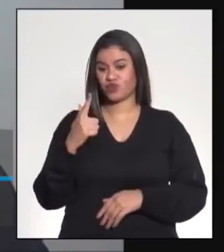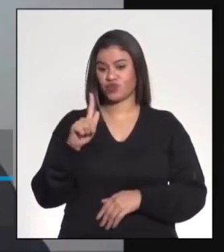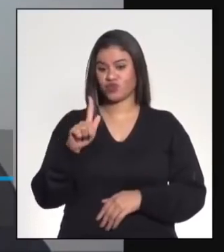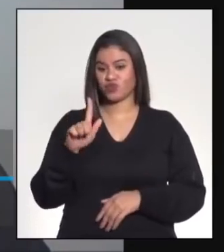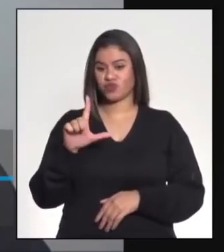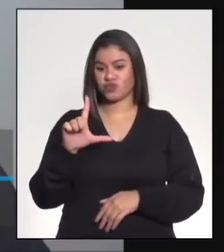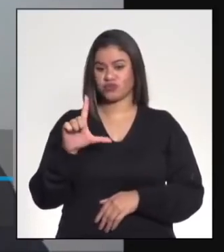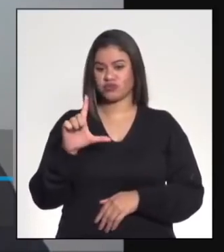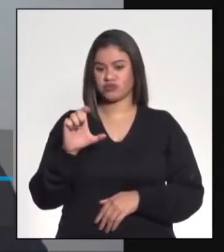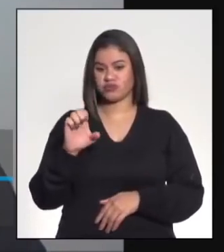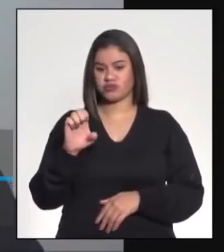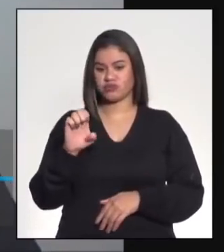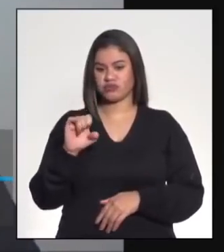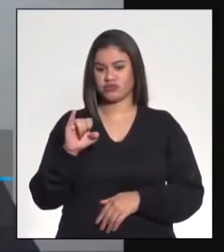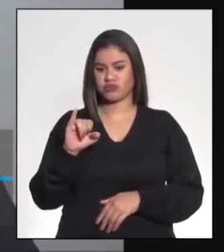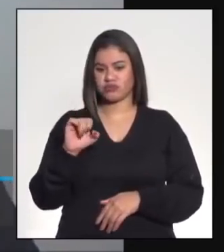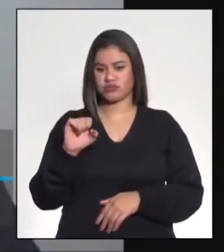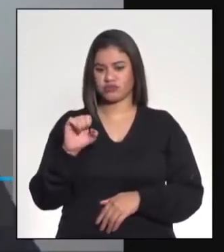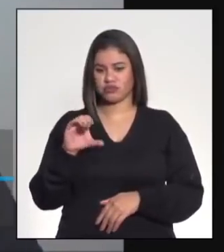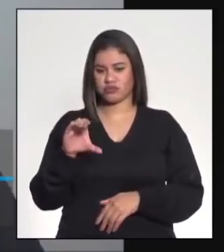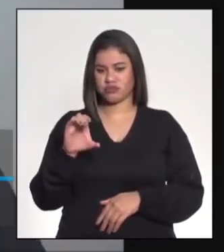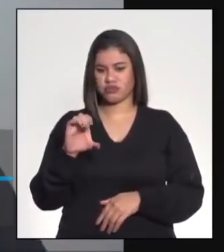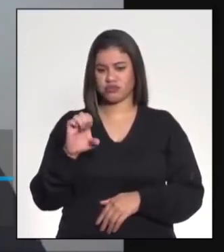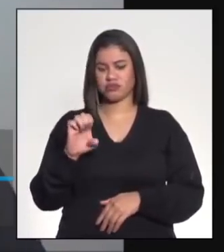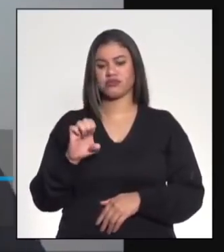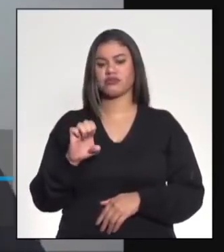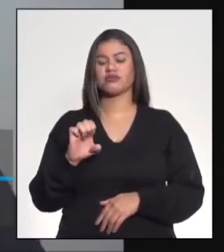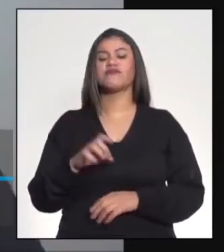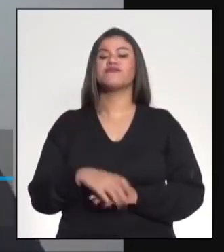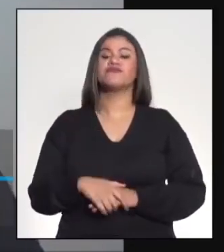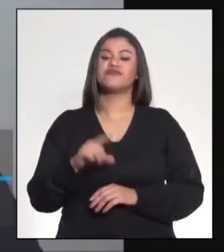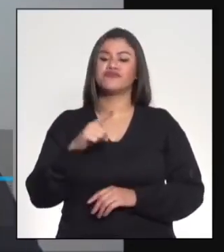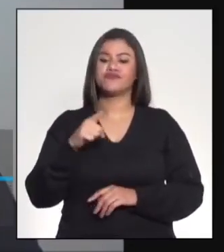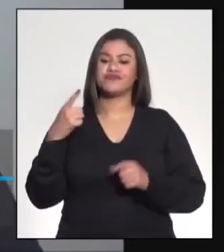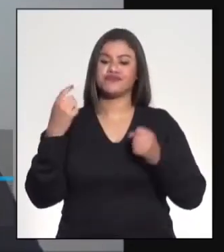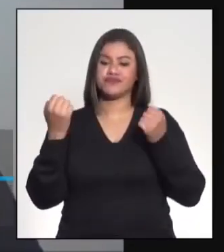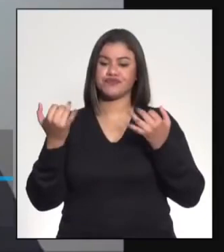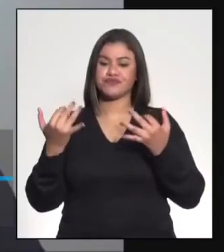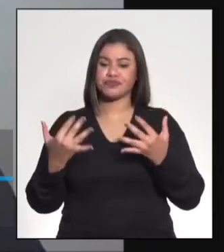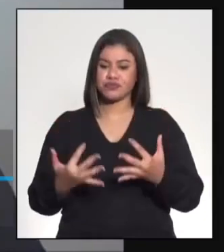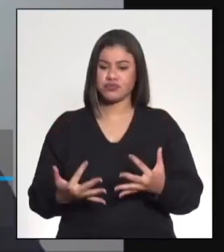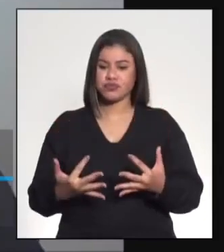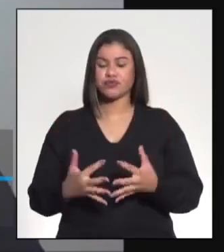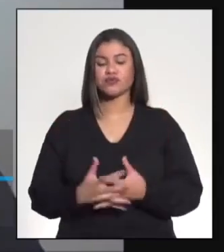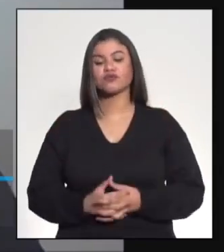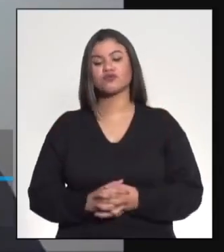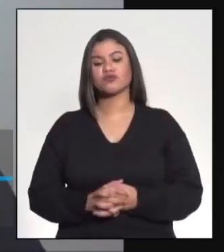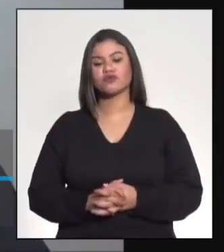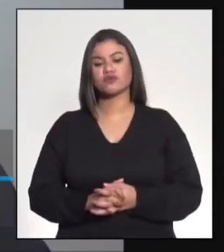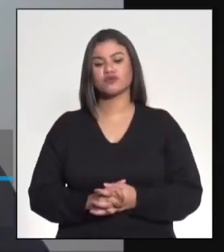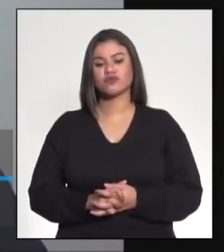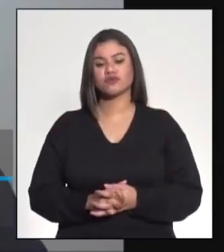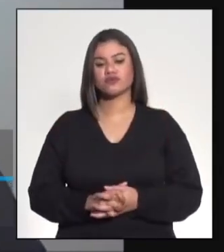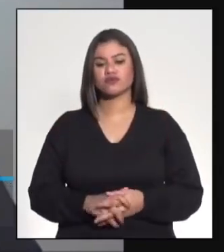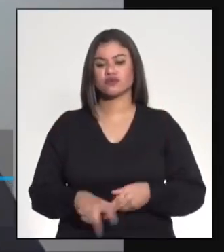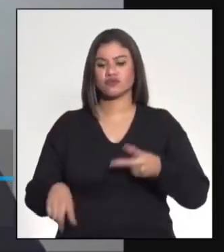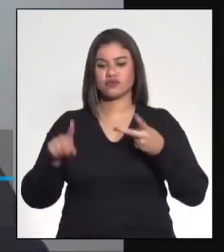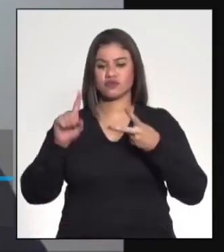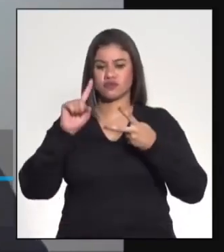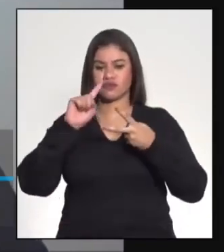Gleice Salles. Se eu errei o nome, desculpa, tá? Ela colocou que seria